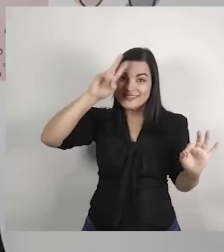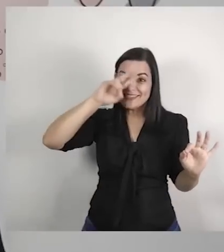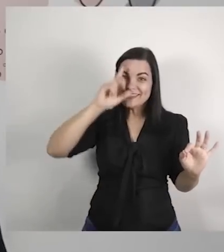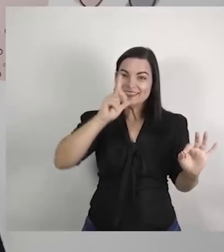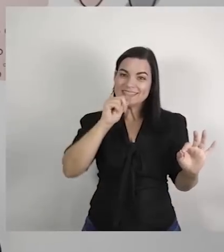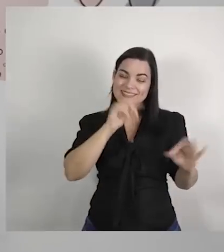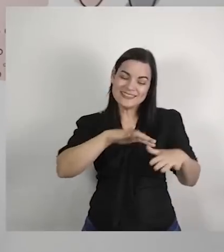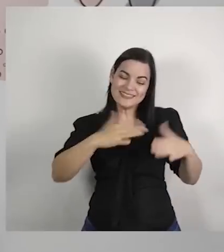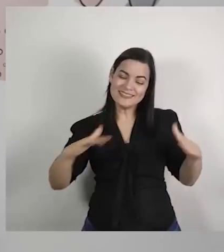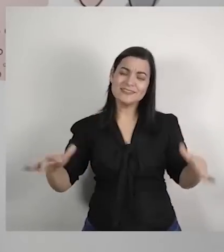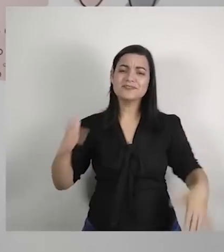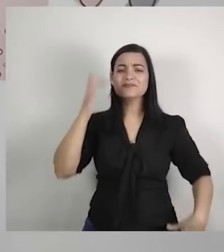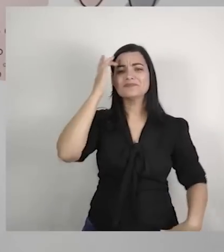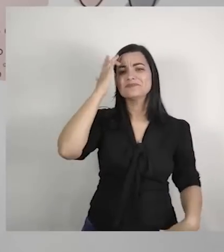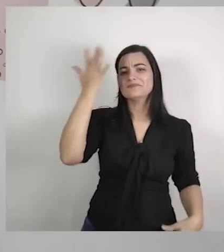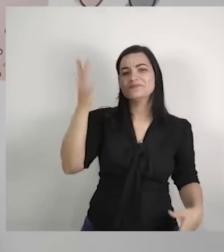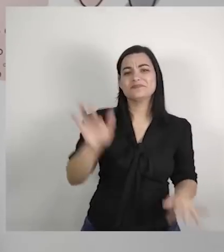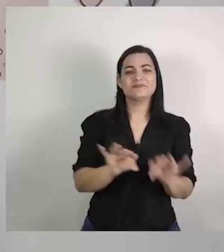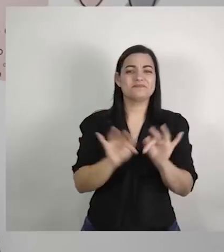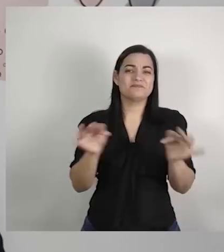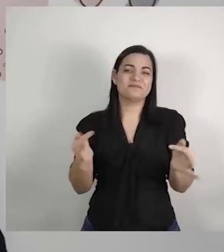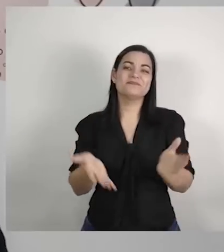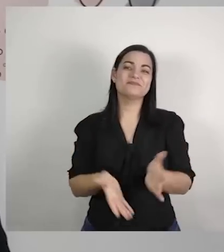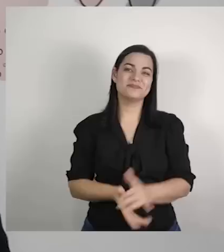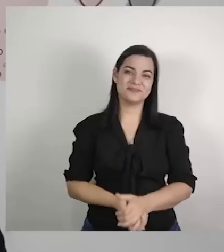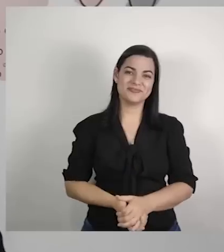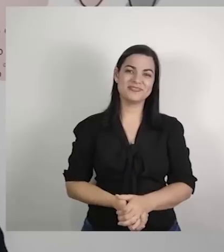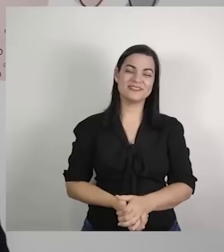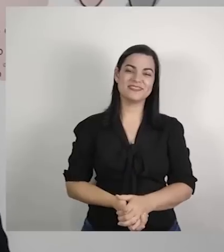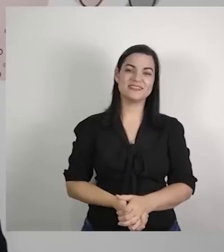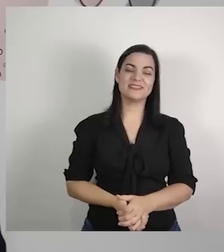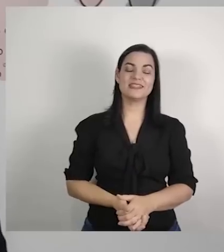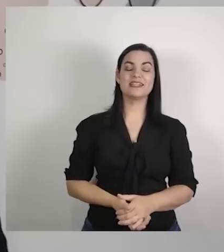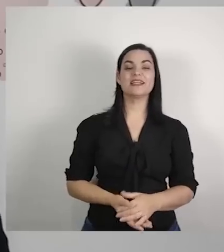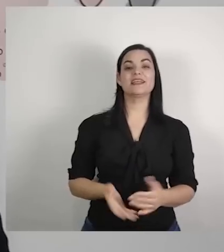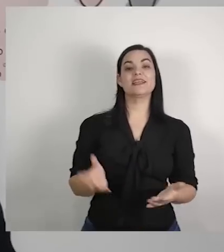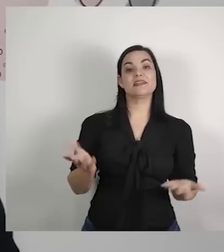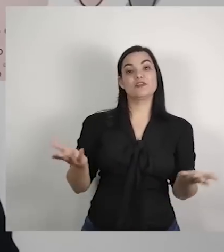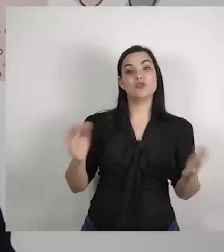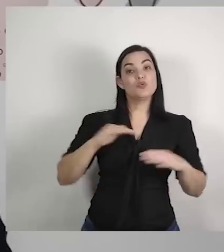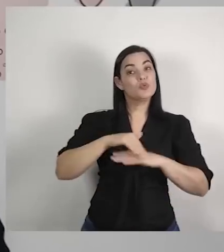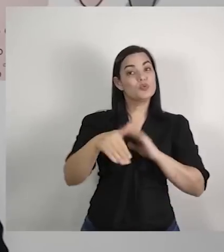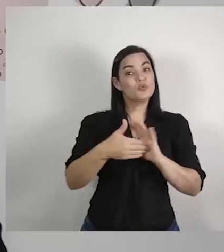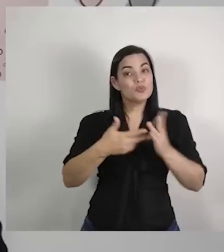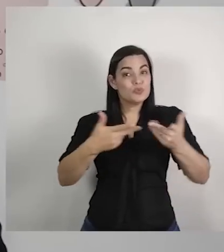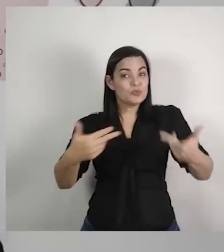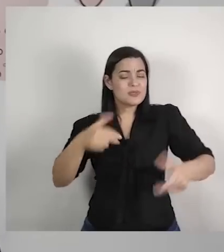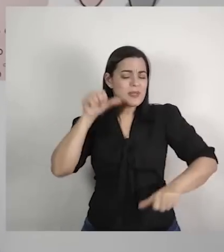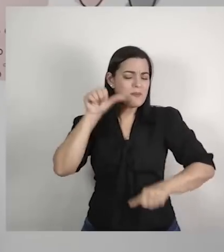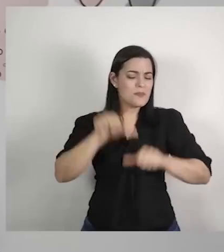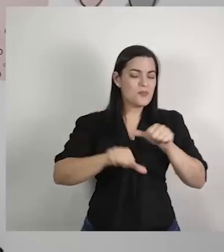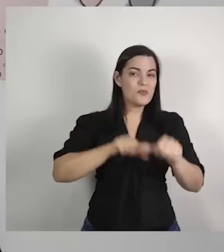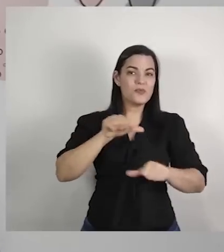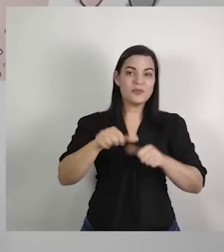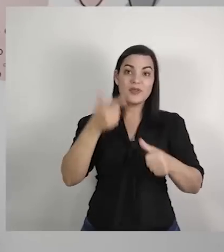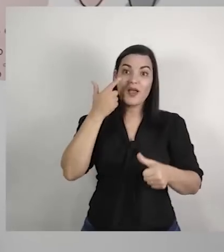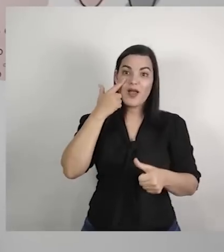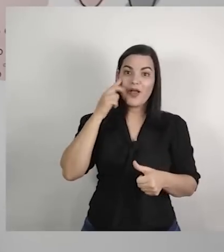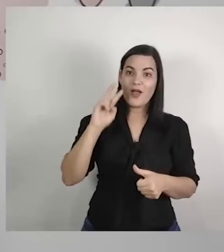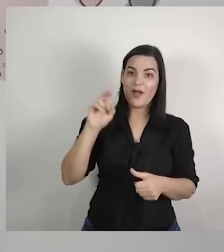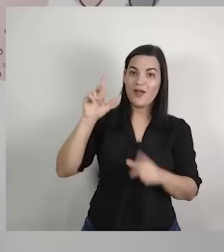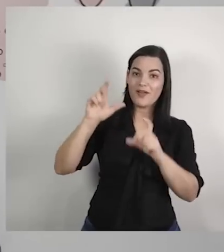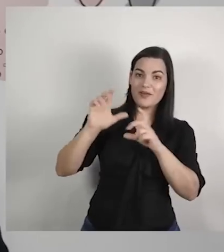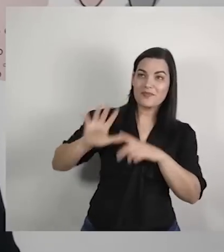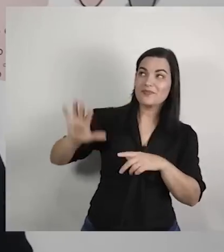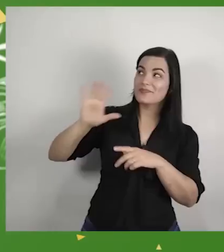outro lado do oceano de forma muito mais simplificada, não é mesmo? Então, todas essas mudanças, olha essa